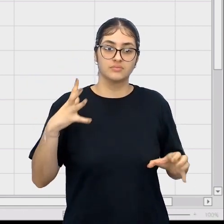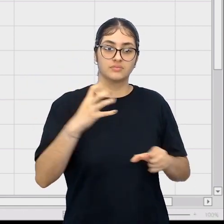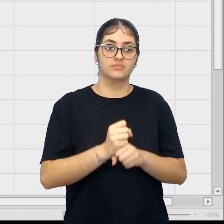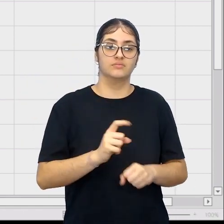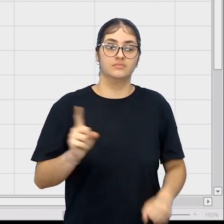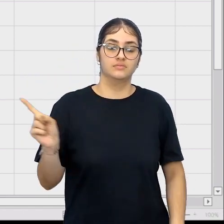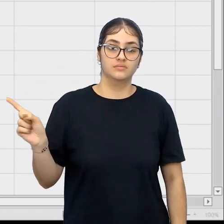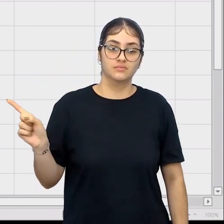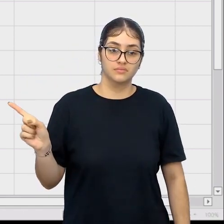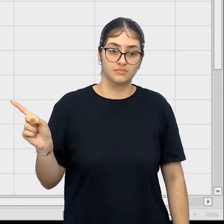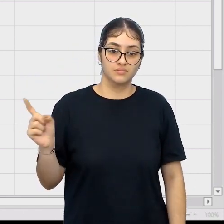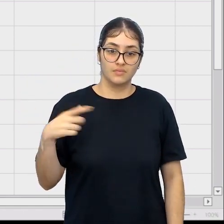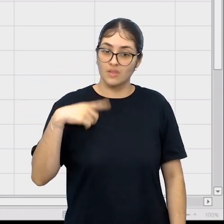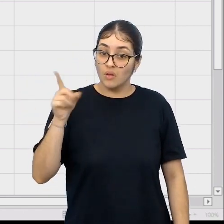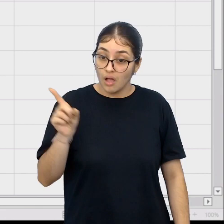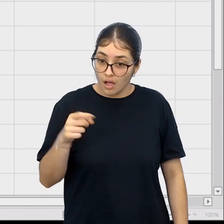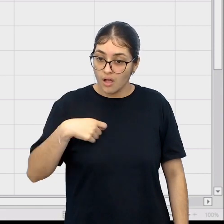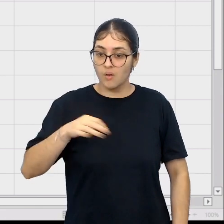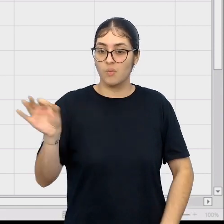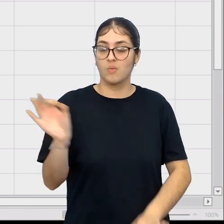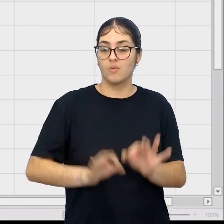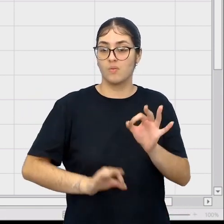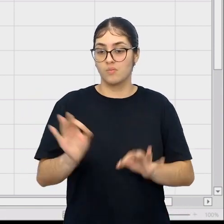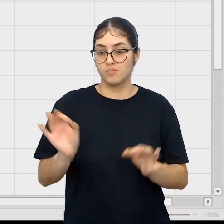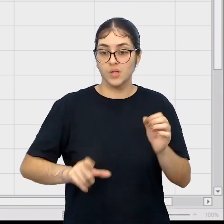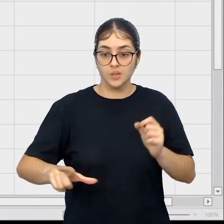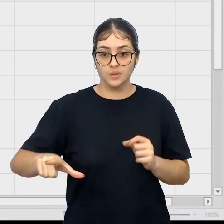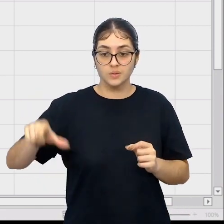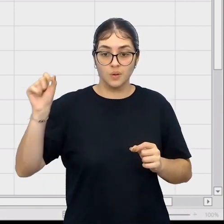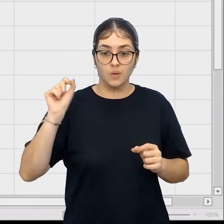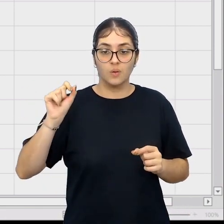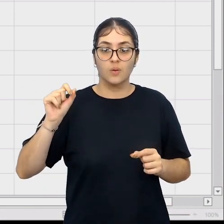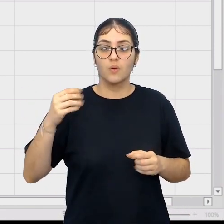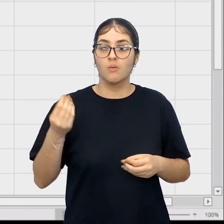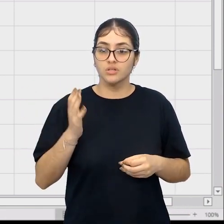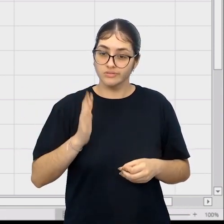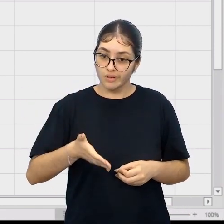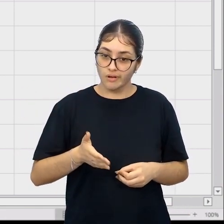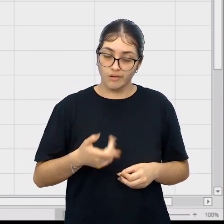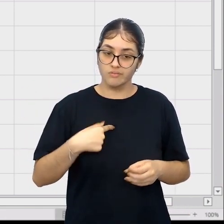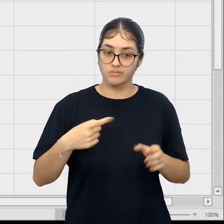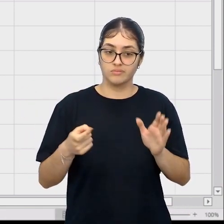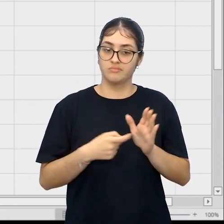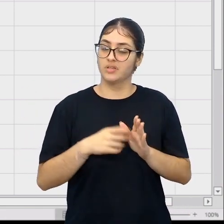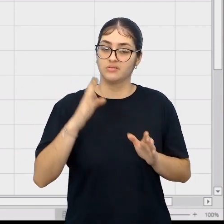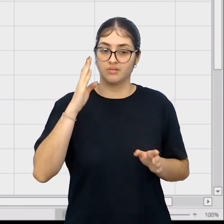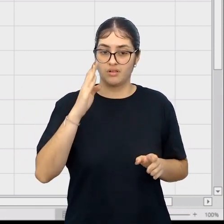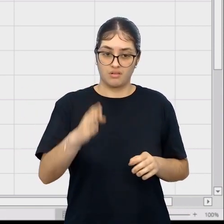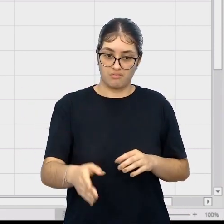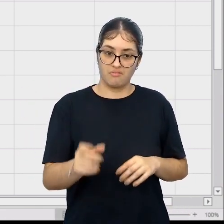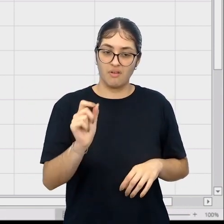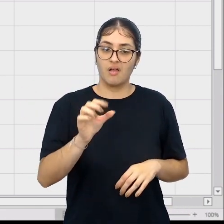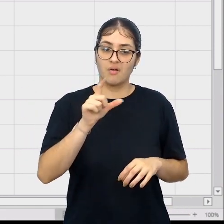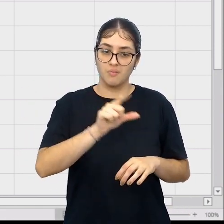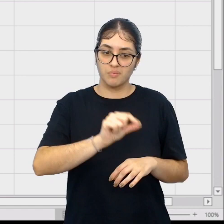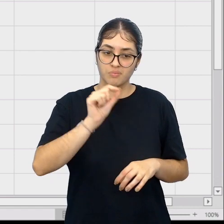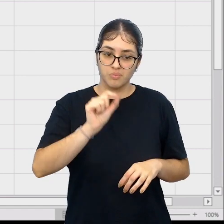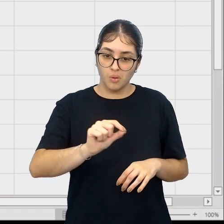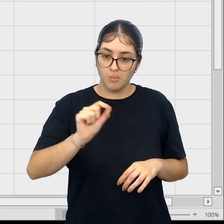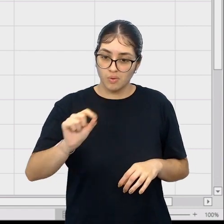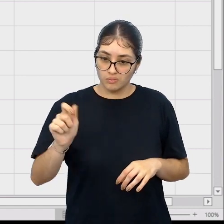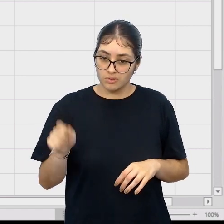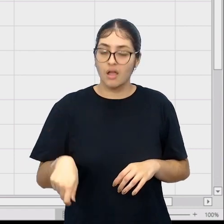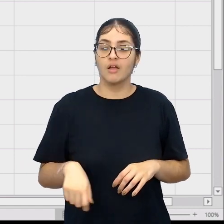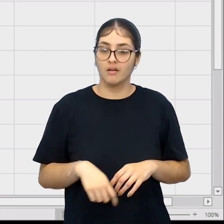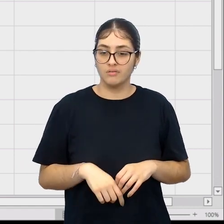que está selecionada. Se não for, eu seleciono de novo, né? que Como legal. está circulado ali o que é, Isso. só aperto Enter. Ó. Posso fazer isso um por um? Pode. Posso, mas eu posso